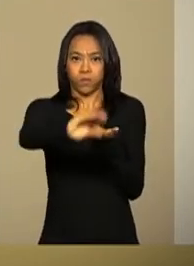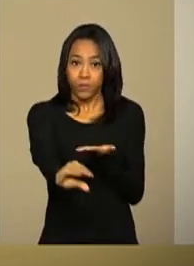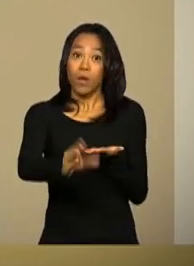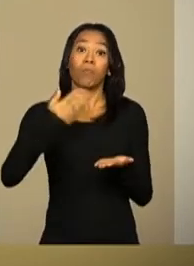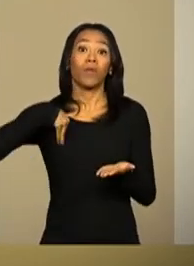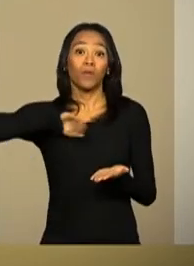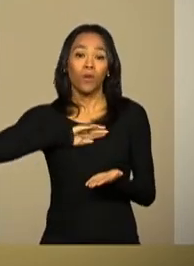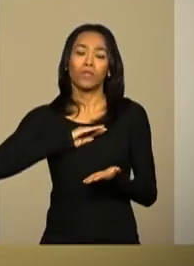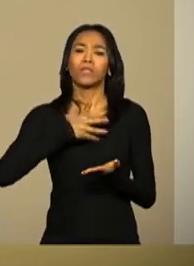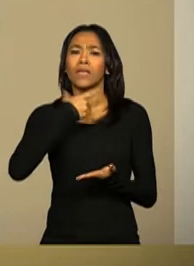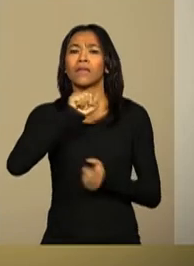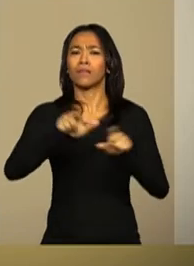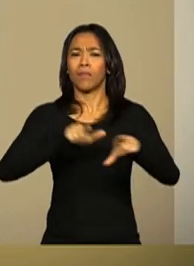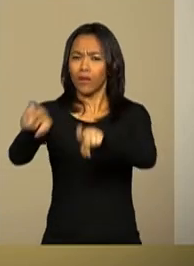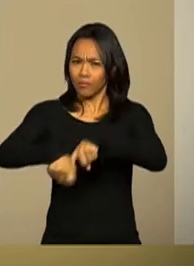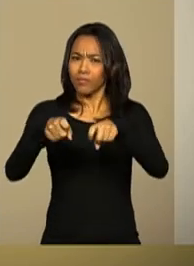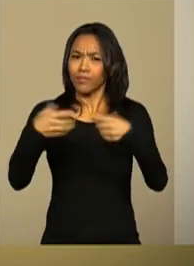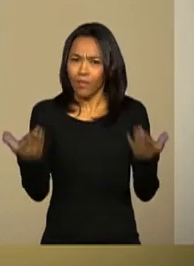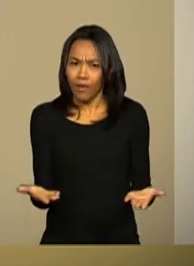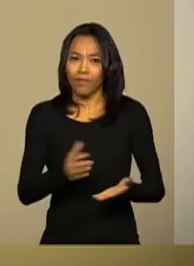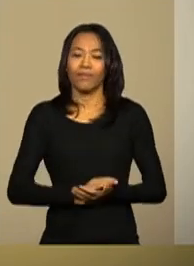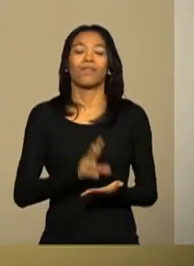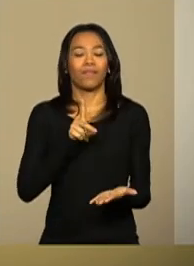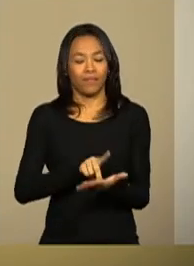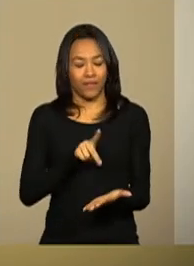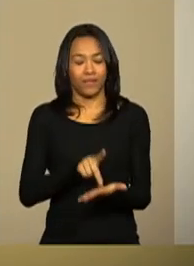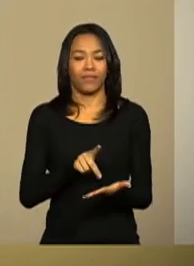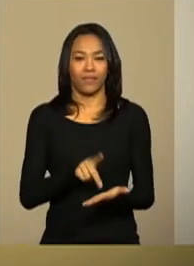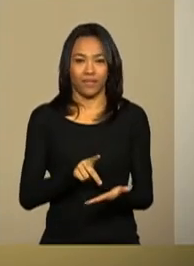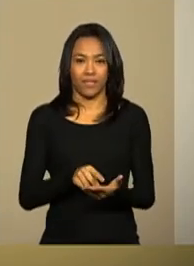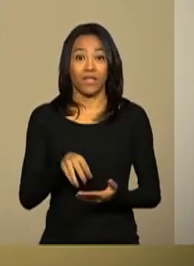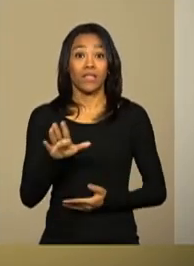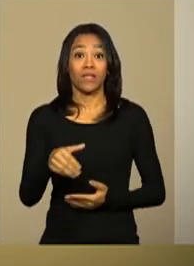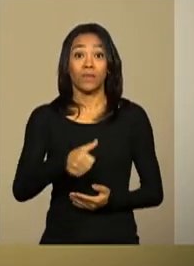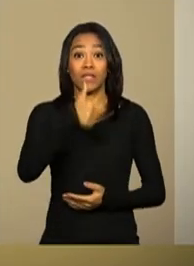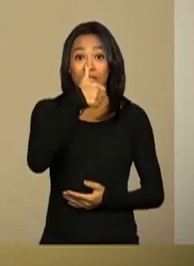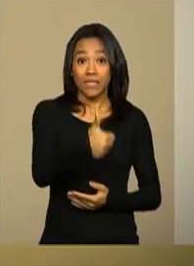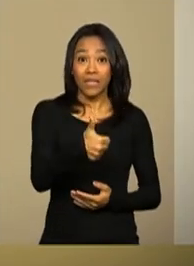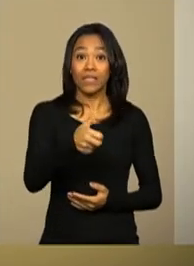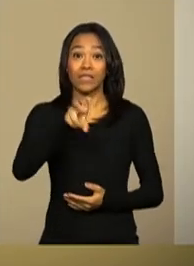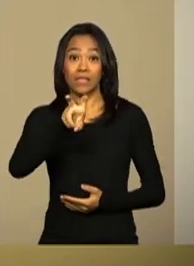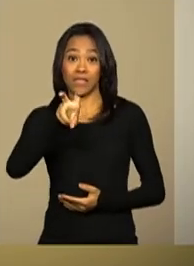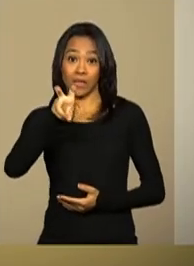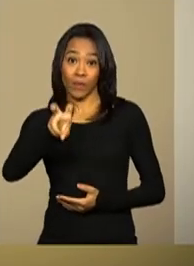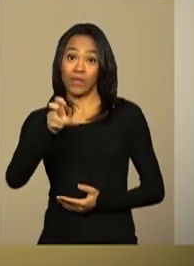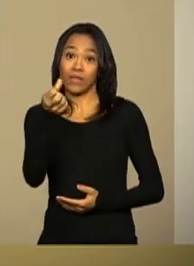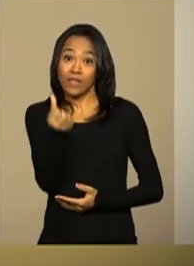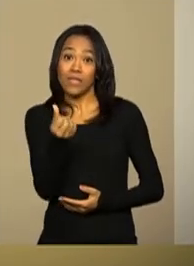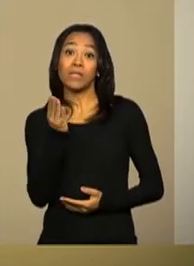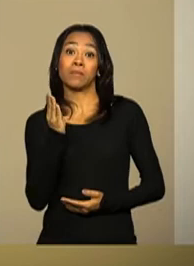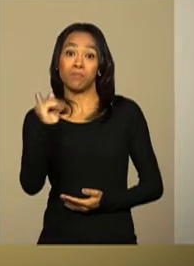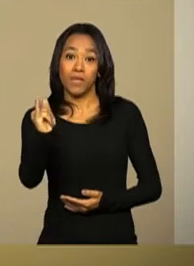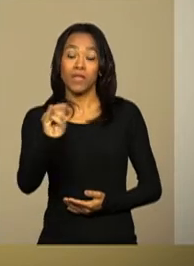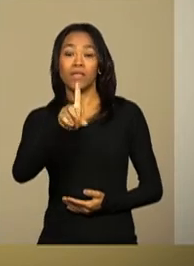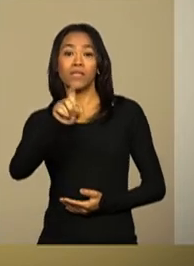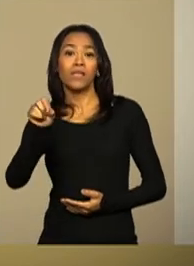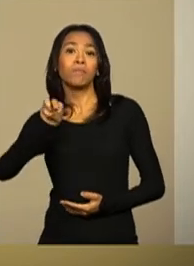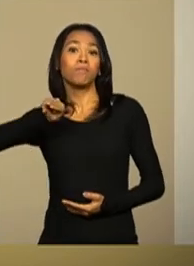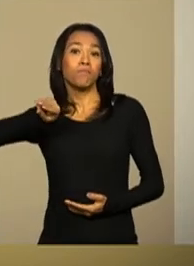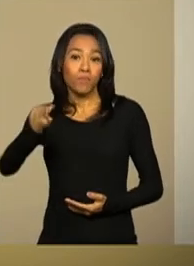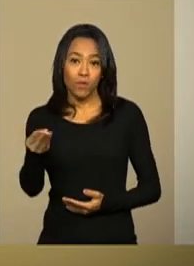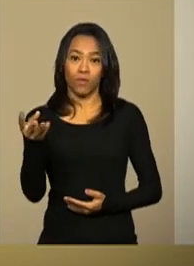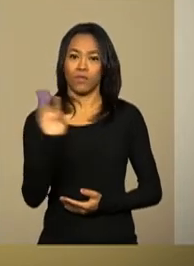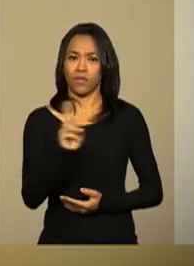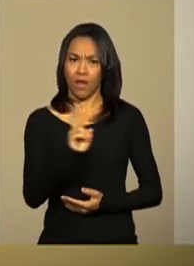financiar nossos Produtores Rurais não apresenta dos Santos de 56 milhões e milhões